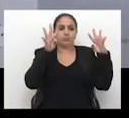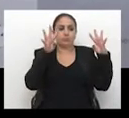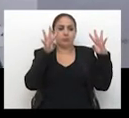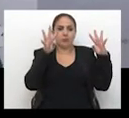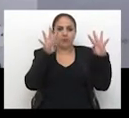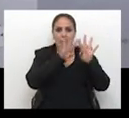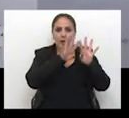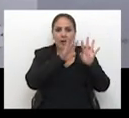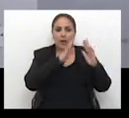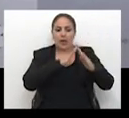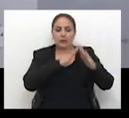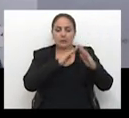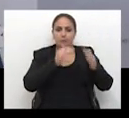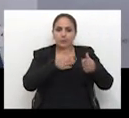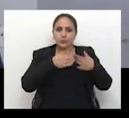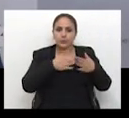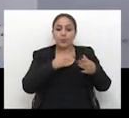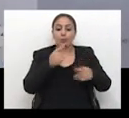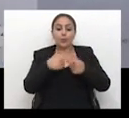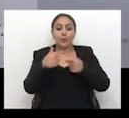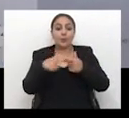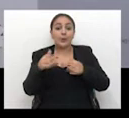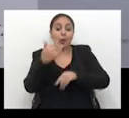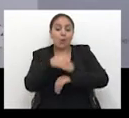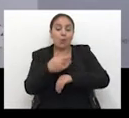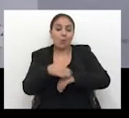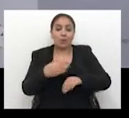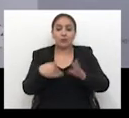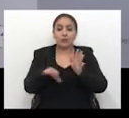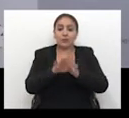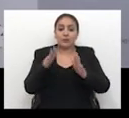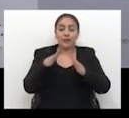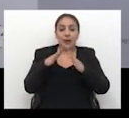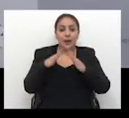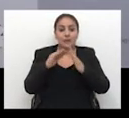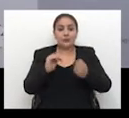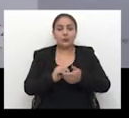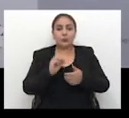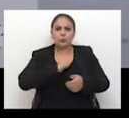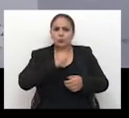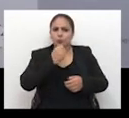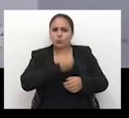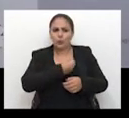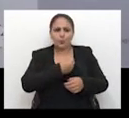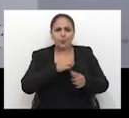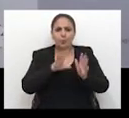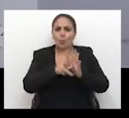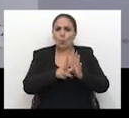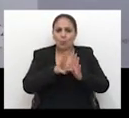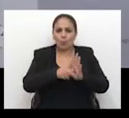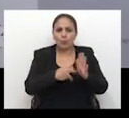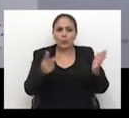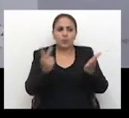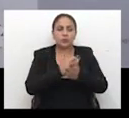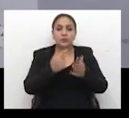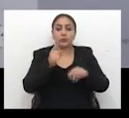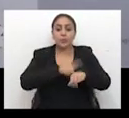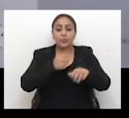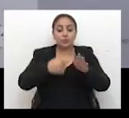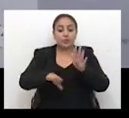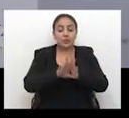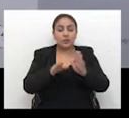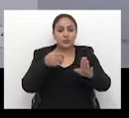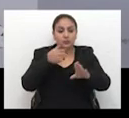fechado o problema está na rua você chega em casa o desembarque prova disso é o número de assaltos que ocorrem cada vez mais